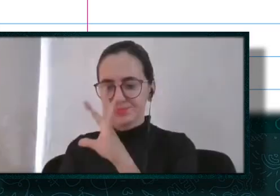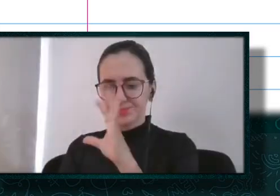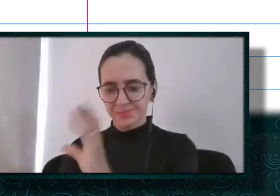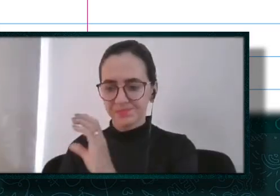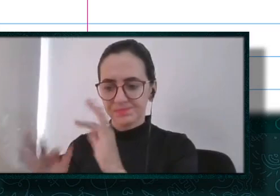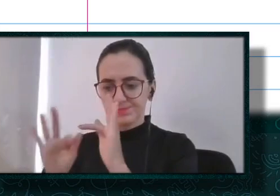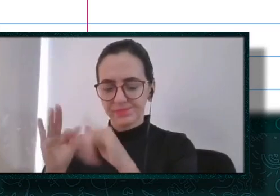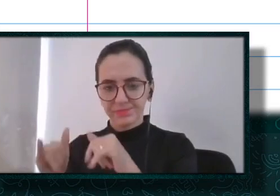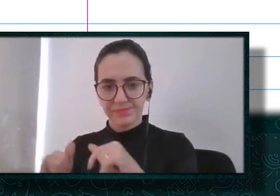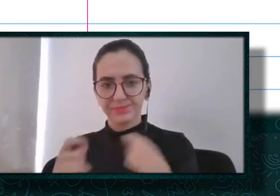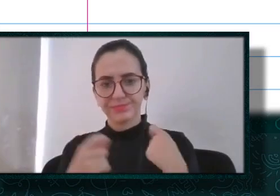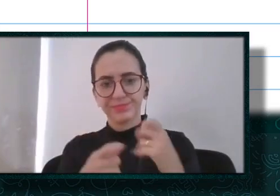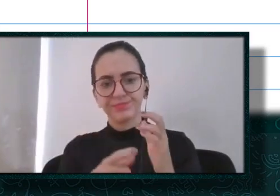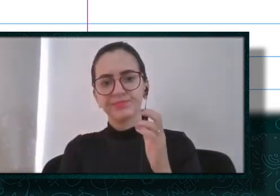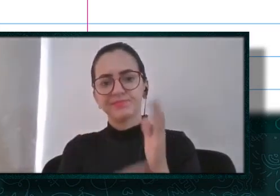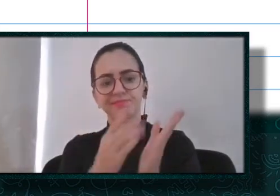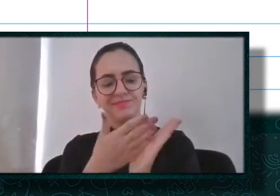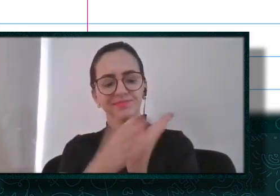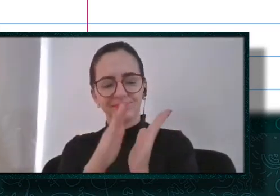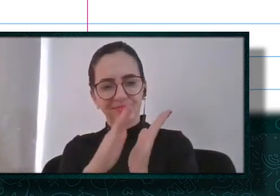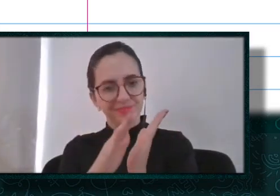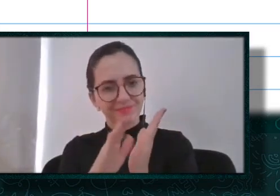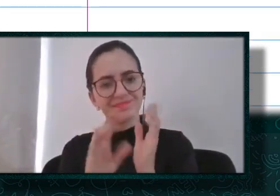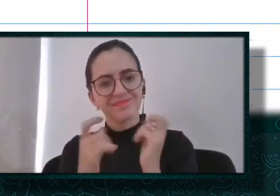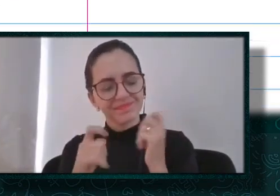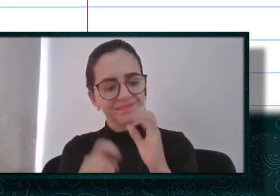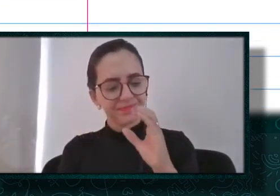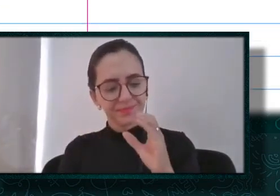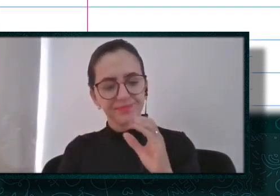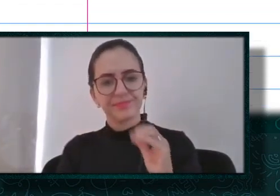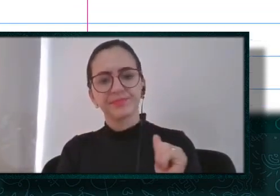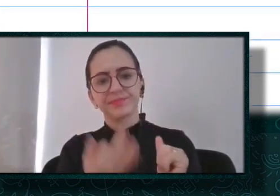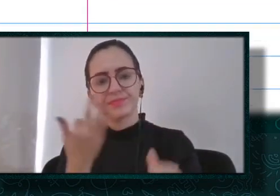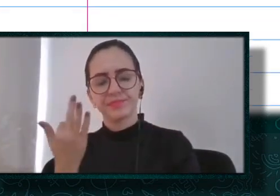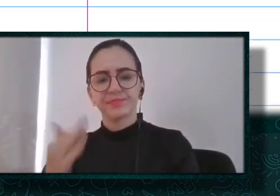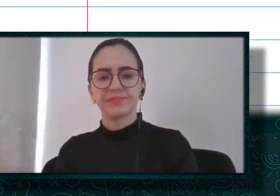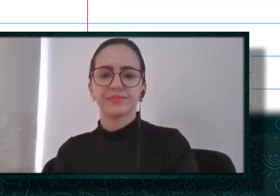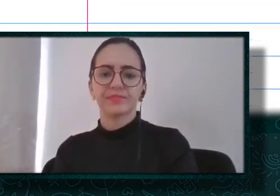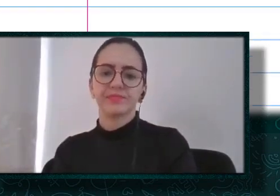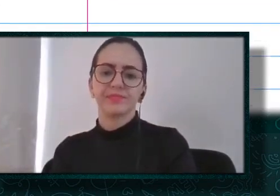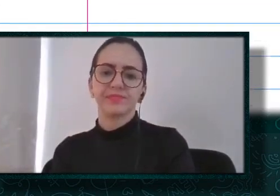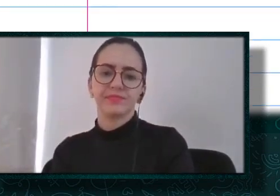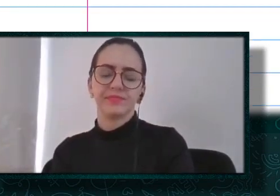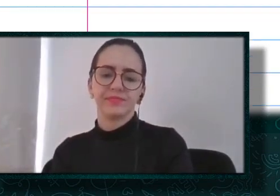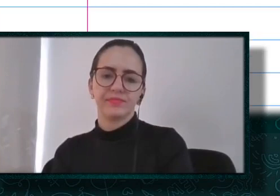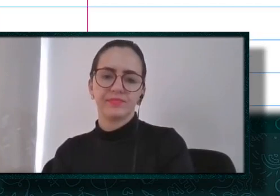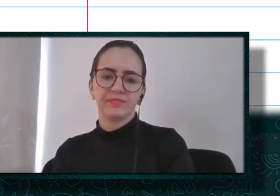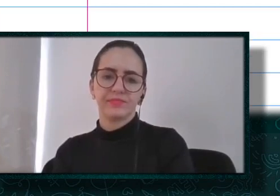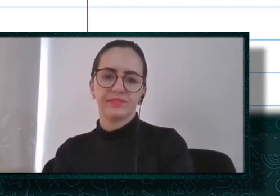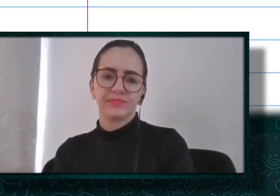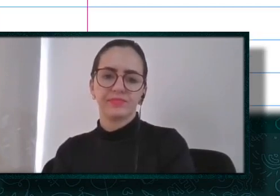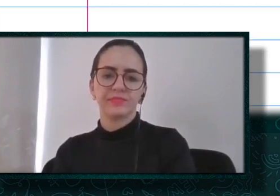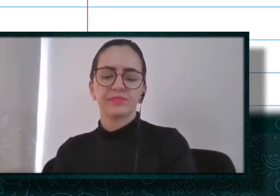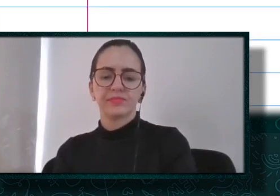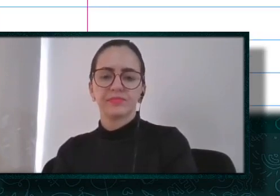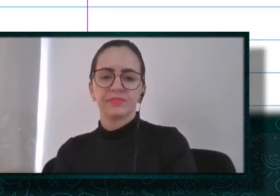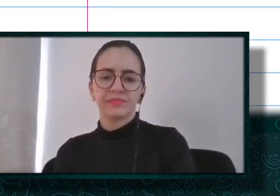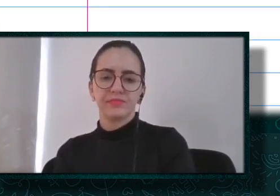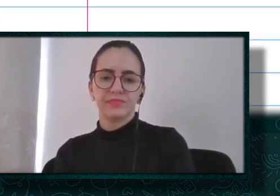na solução. Tá? Então, eu vou descobrir a concentração dos dois elementos.